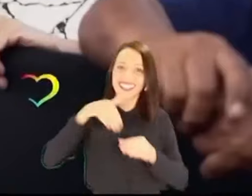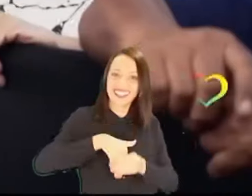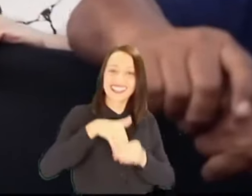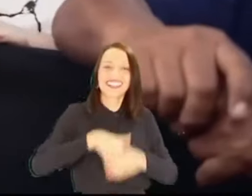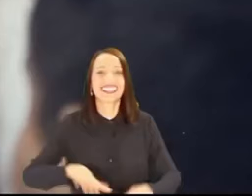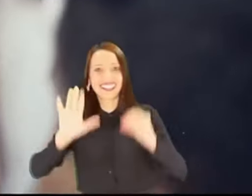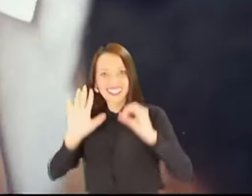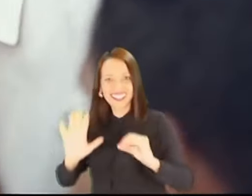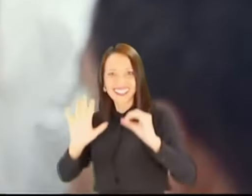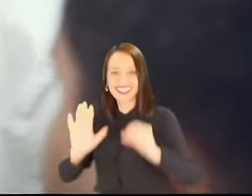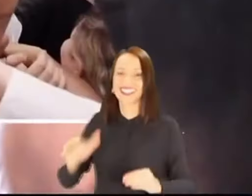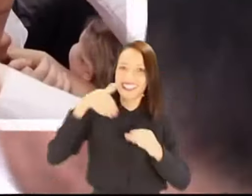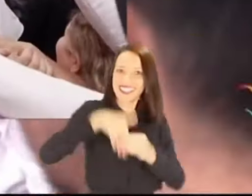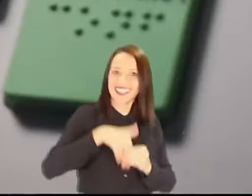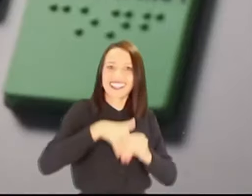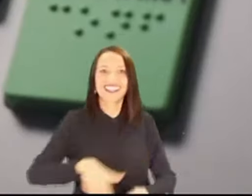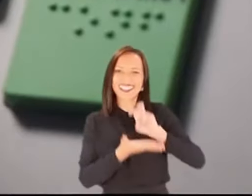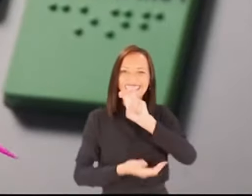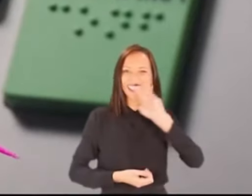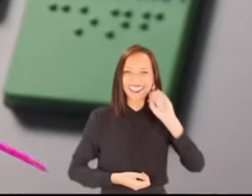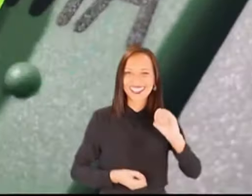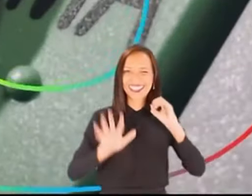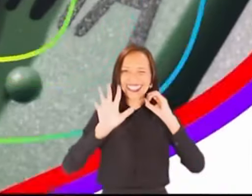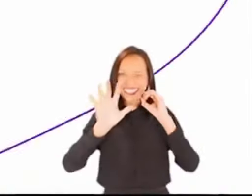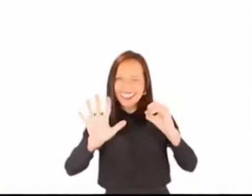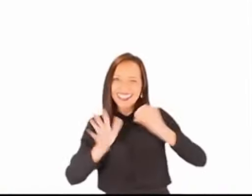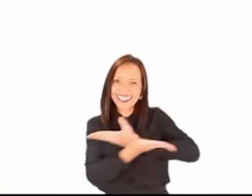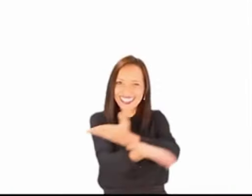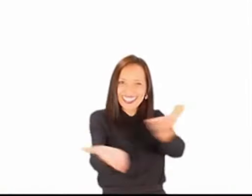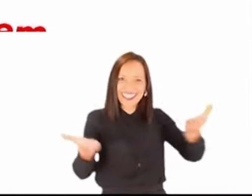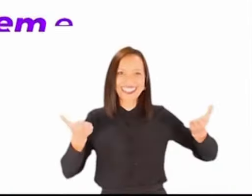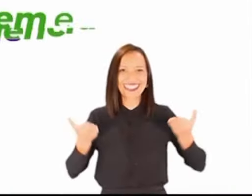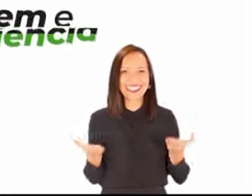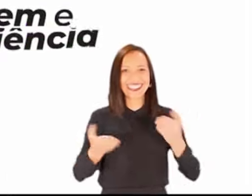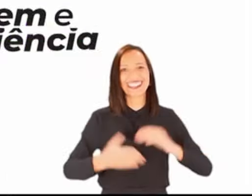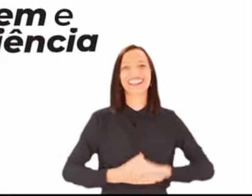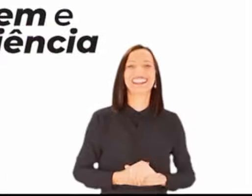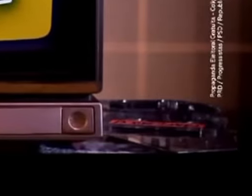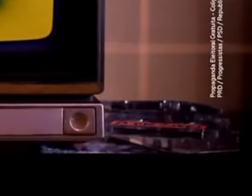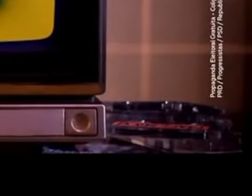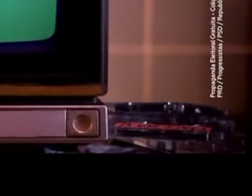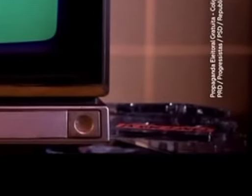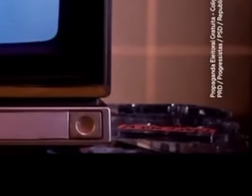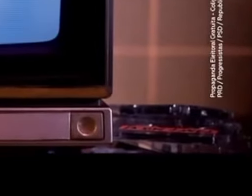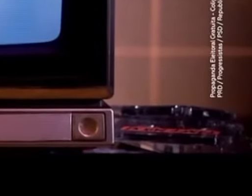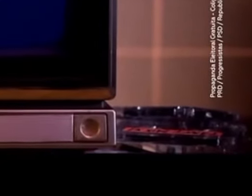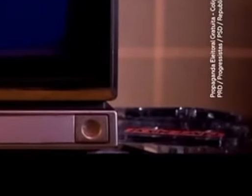é 50, meu voto é 50. Mais um 50 aí, gente!